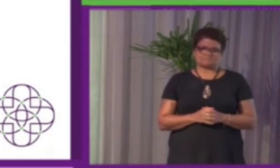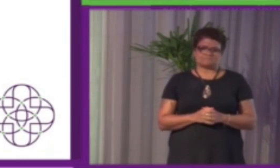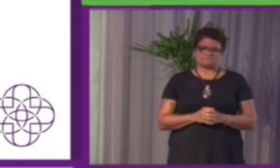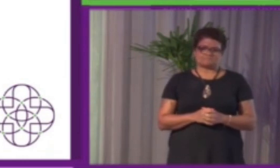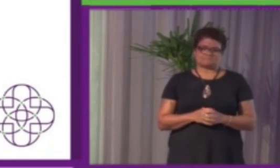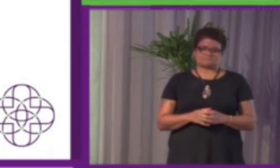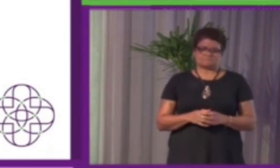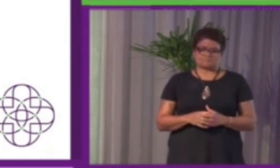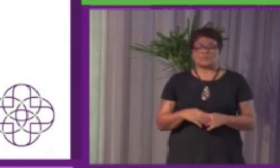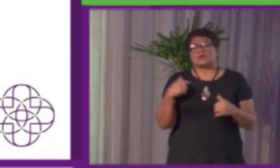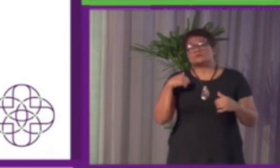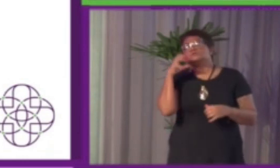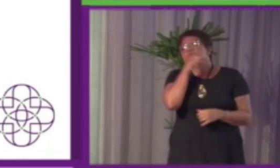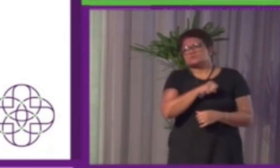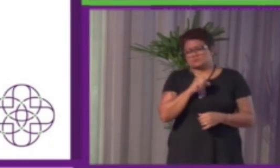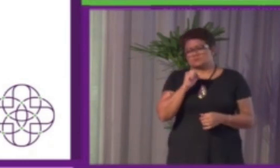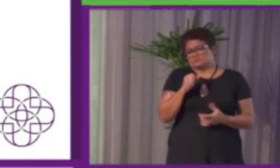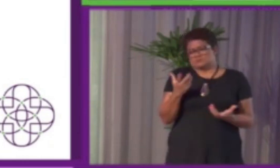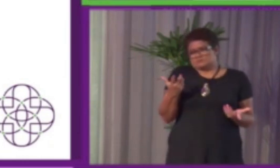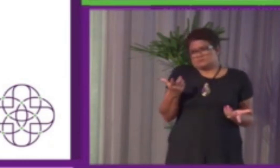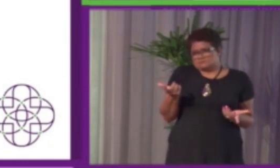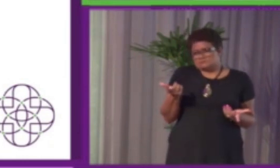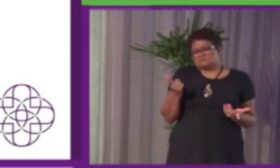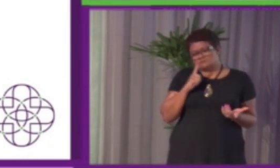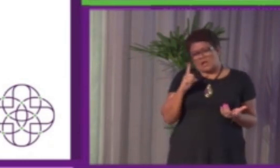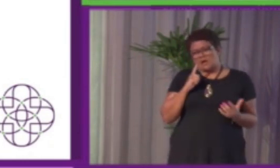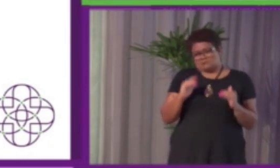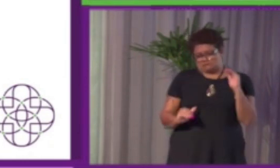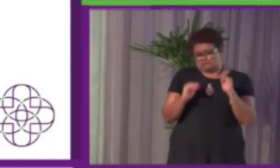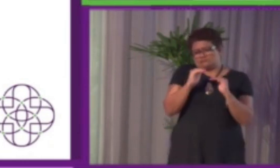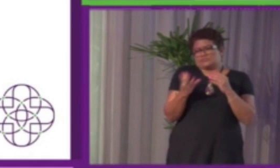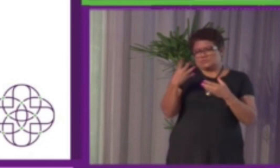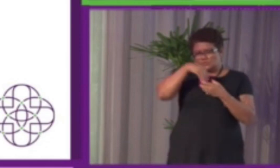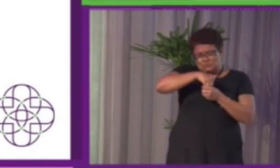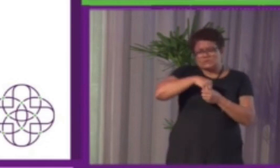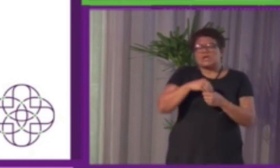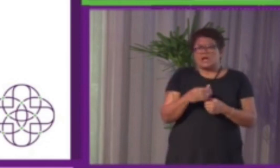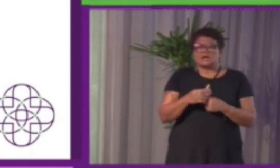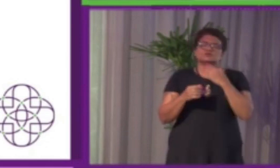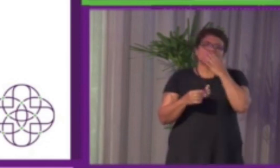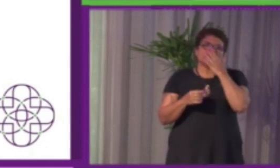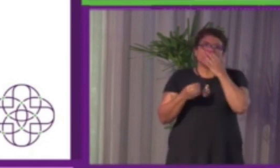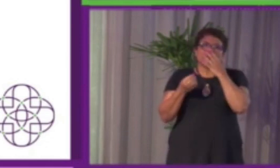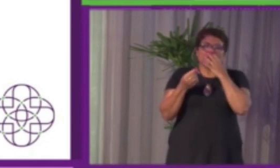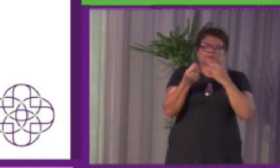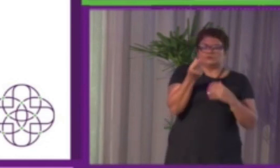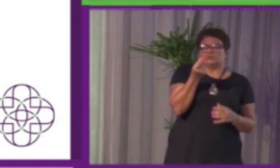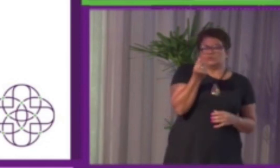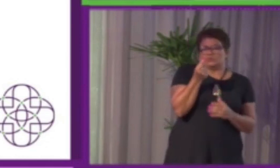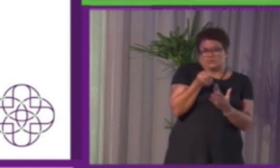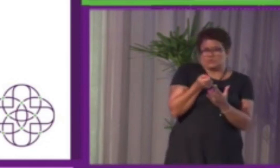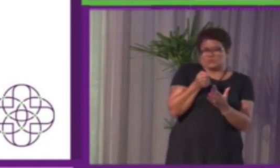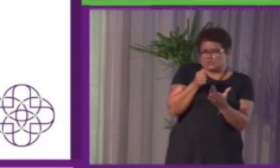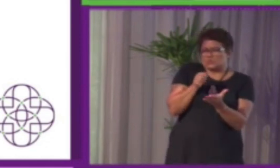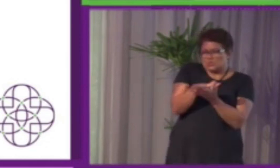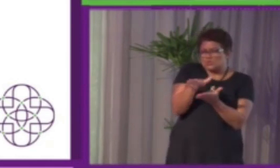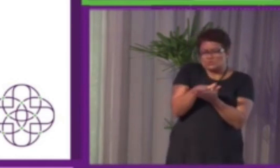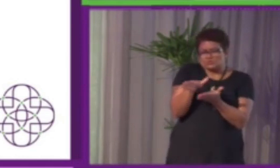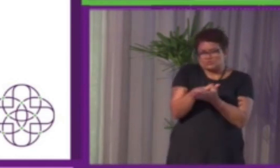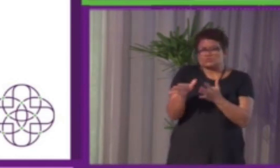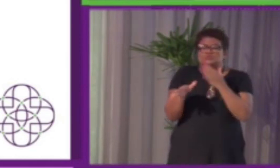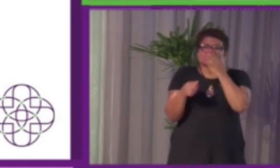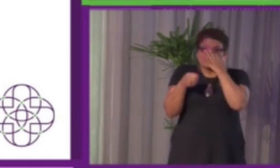Então, vou falar rapidamente sobre a incorporação da equidade nas análises de custo-efetividade. Então, hoje não há uma metodologia assim, bem definida para